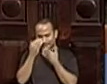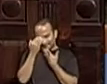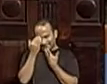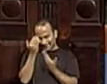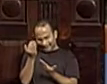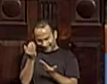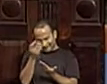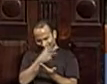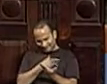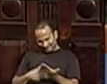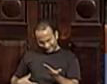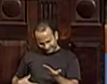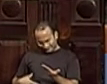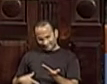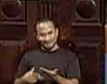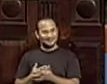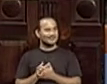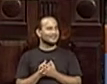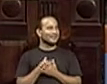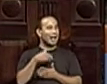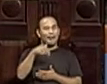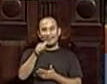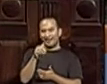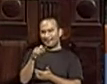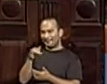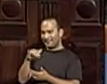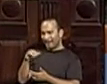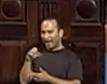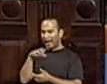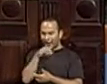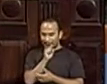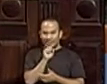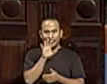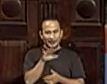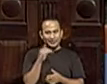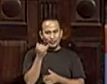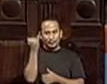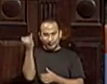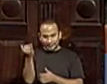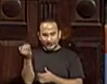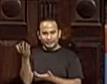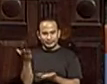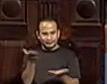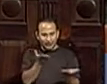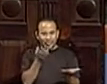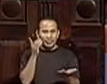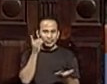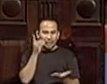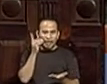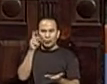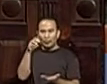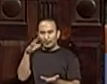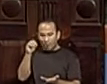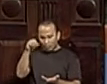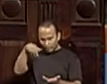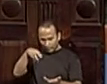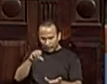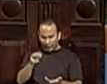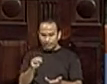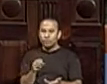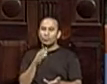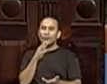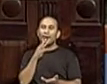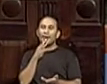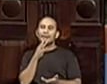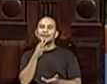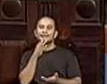Obrigado, presidente Samuel Malafaia. Serei breve, mas é um assunto de suma importância trazido pelo deputado Paulo Ramos, que conhece bem o município de